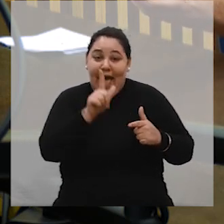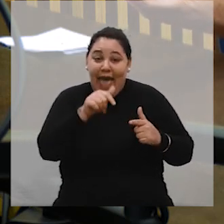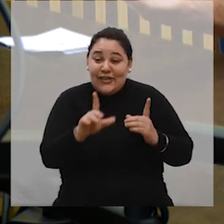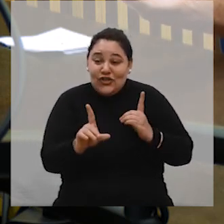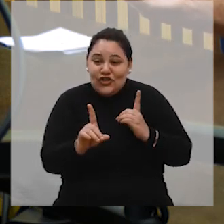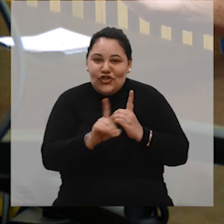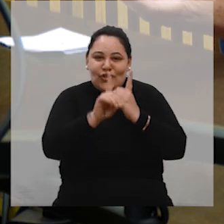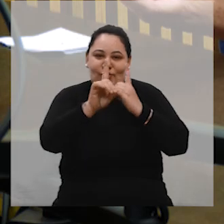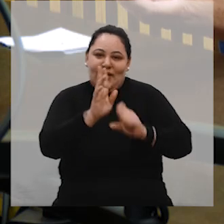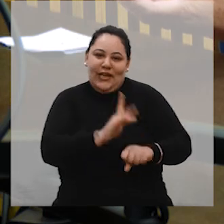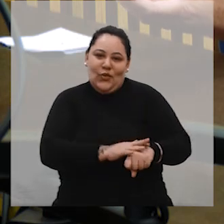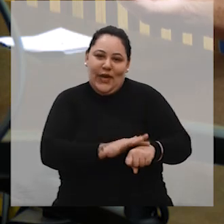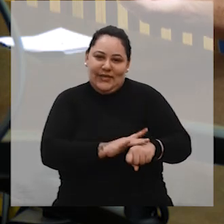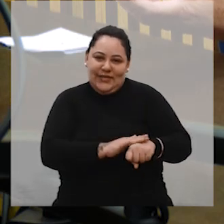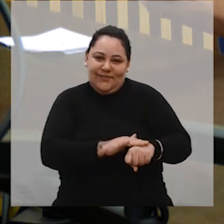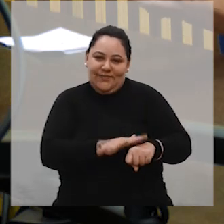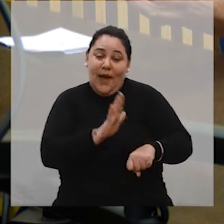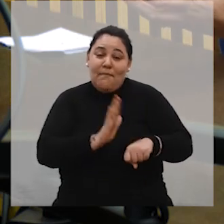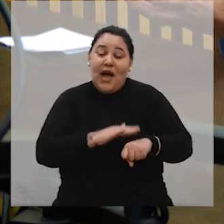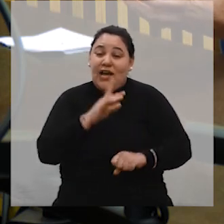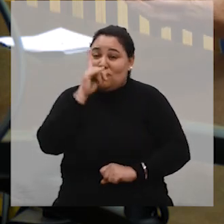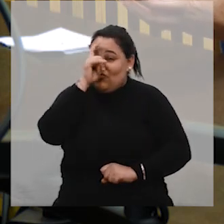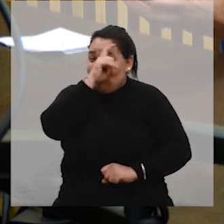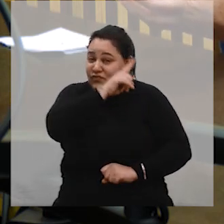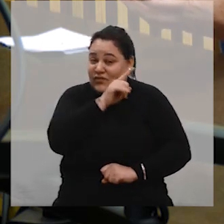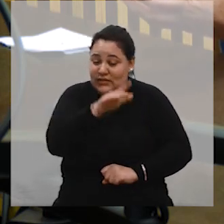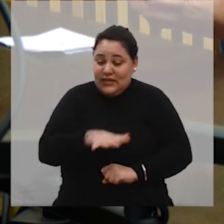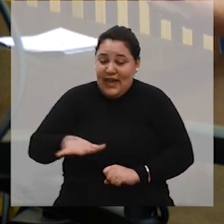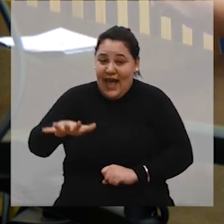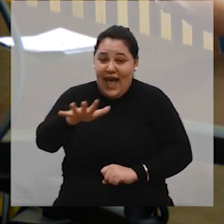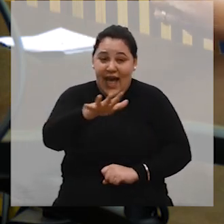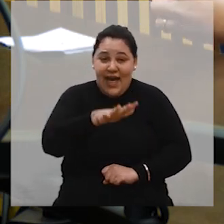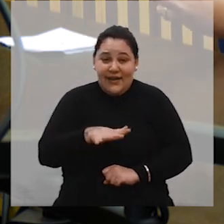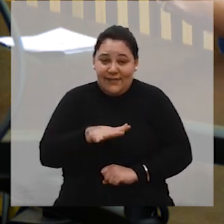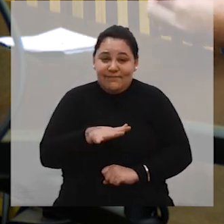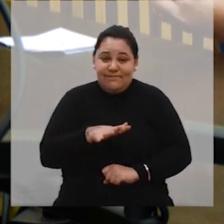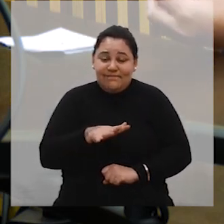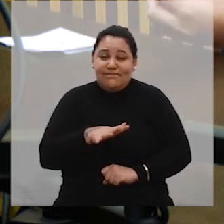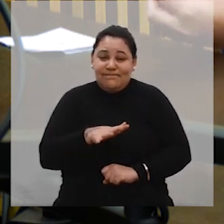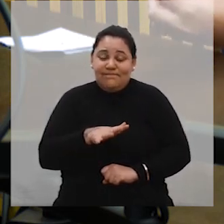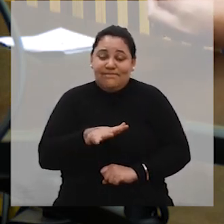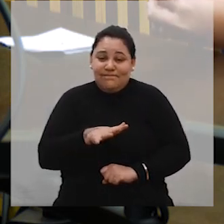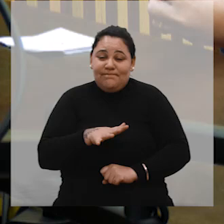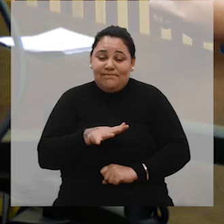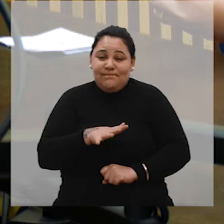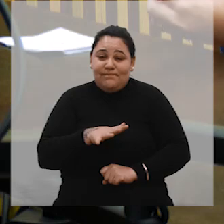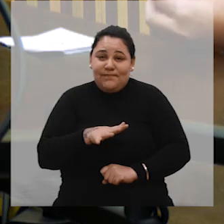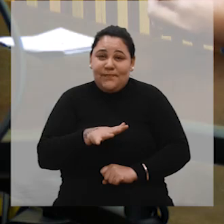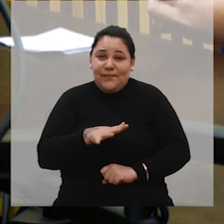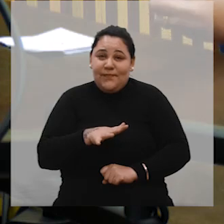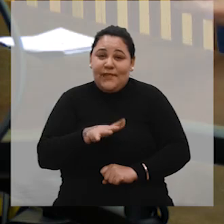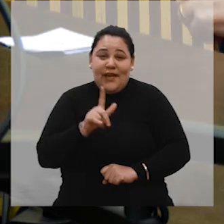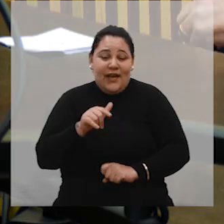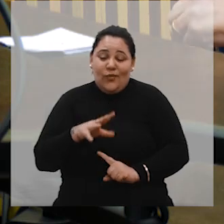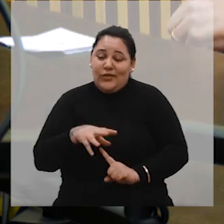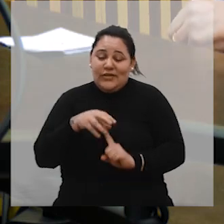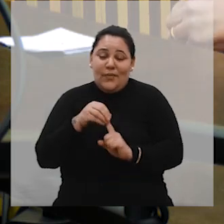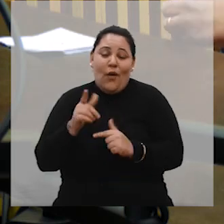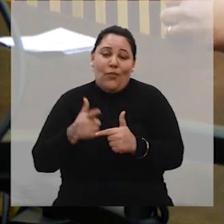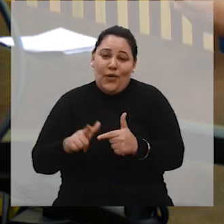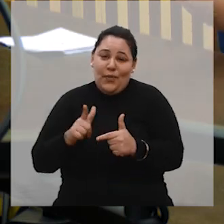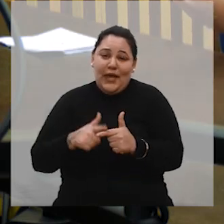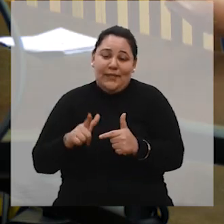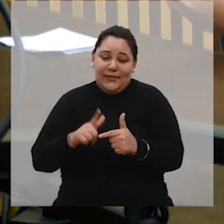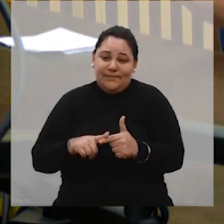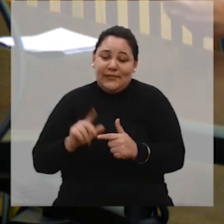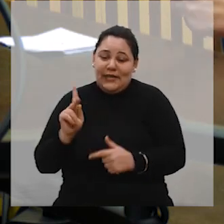dificuldade que a gente tem hoje na área da hepatologia, é o diagnóstico, é o gargalo das